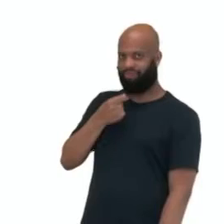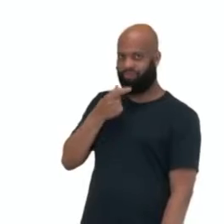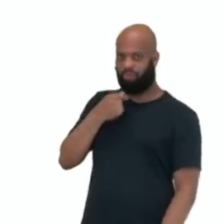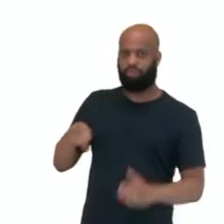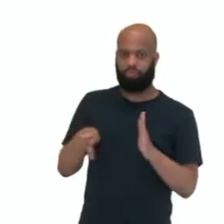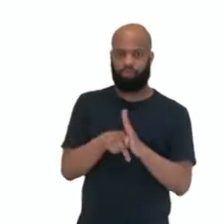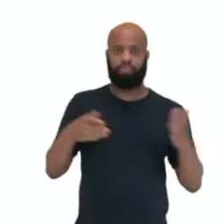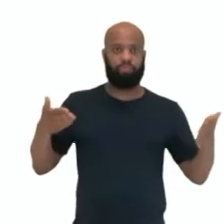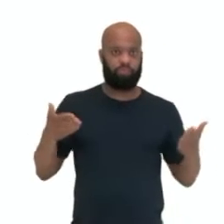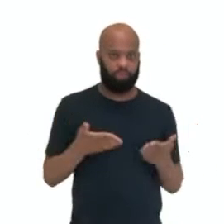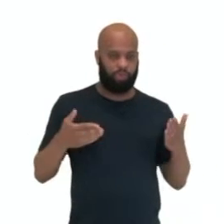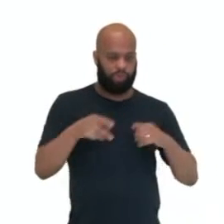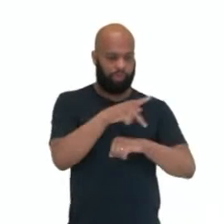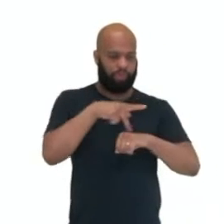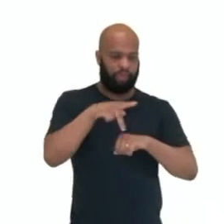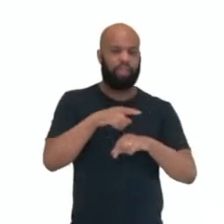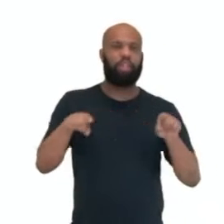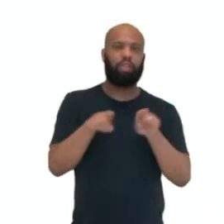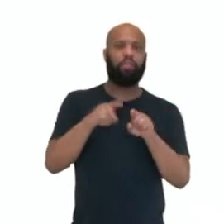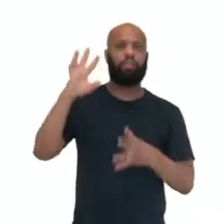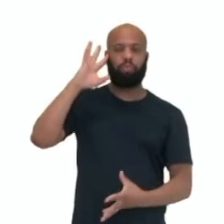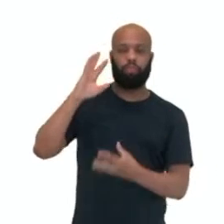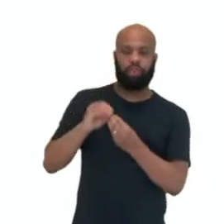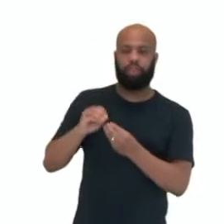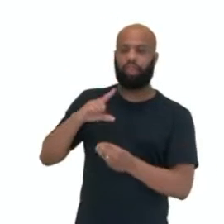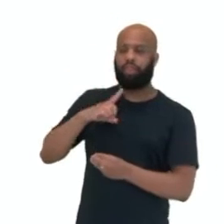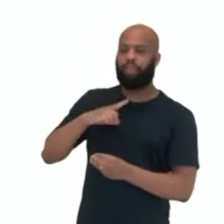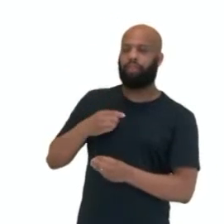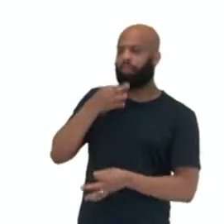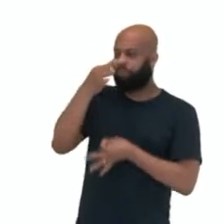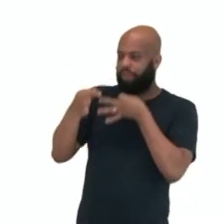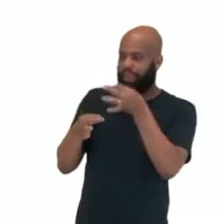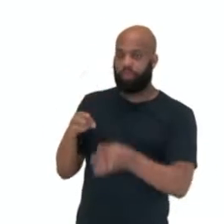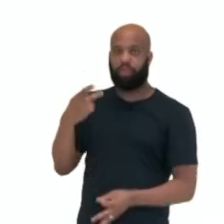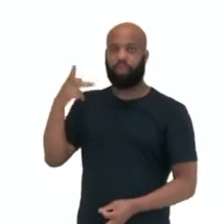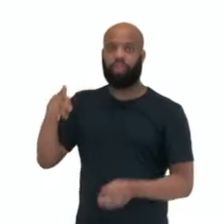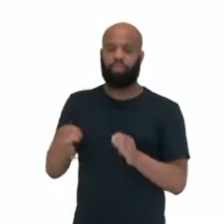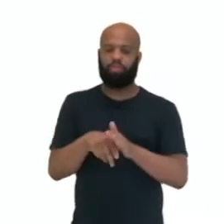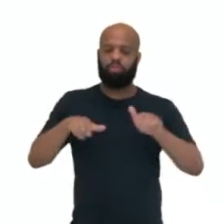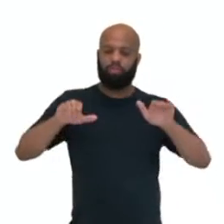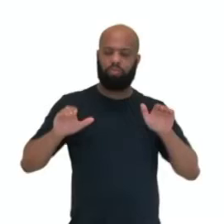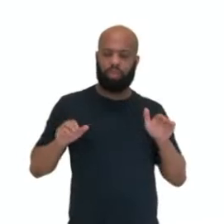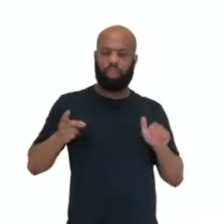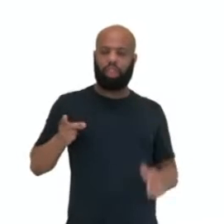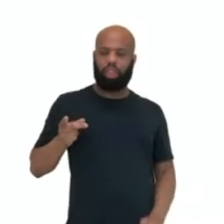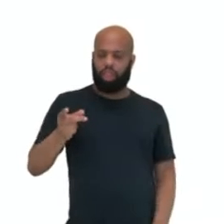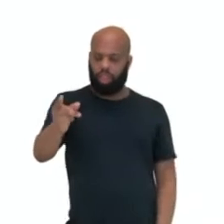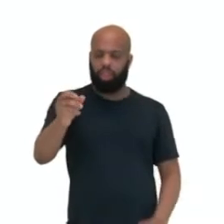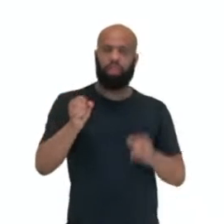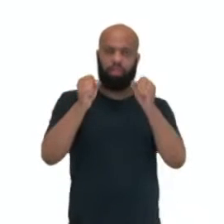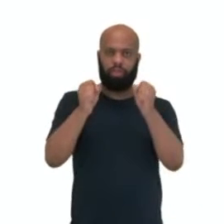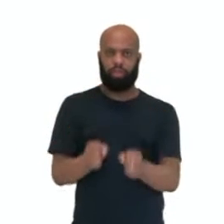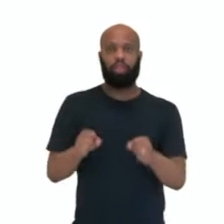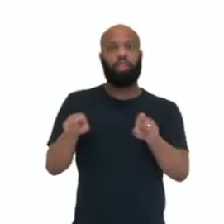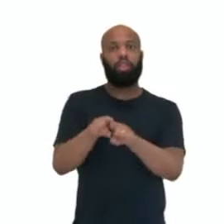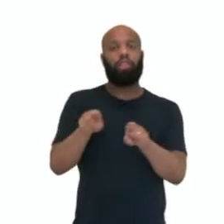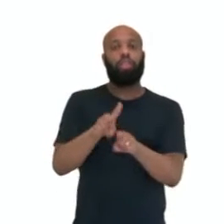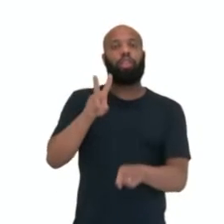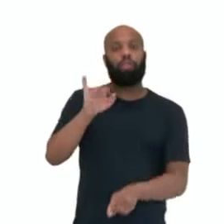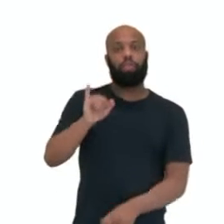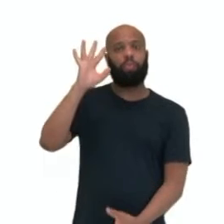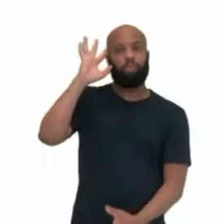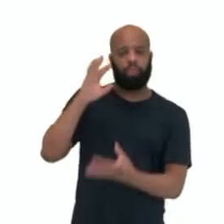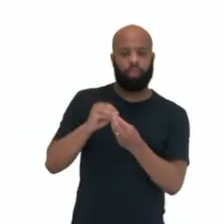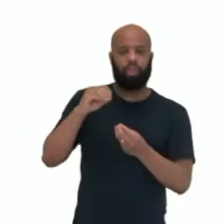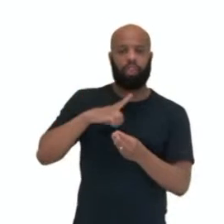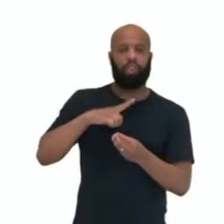modernos. Entender as críticas de Montesquieu às monarquias absolutistas e compreender a